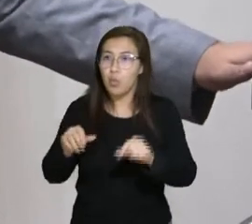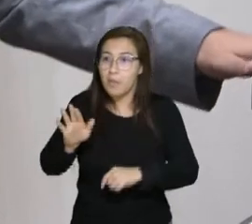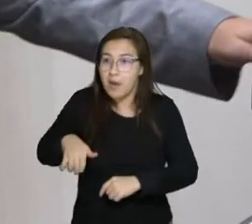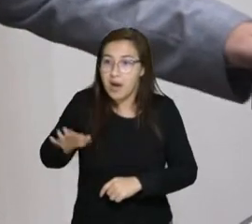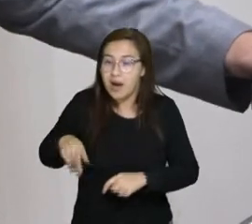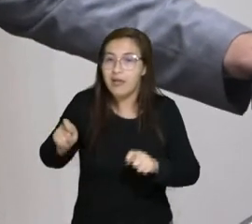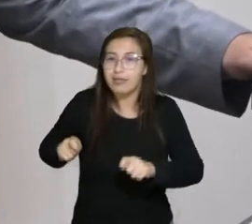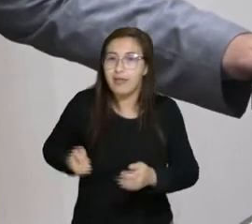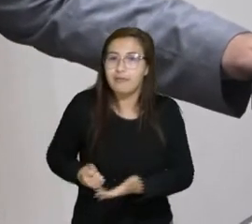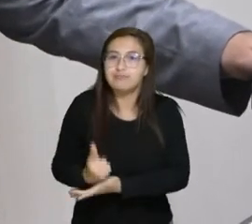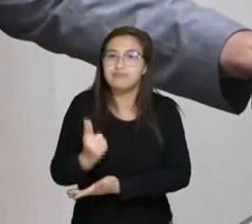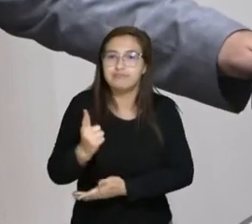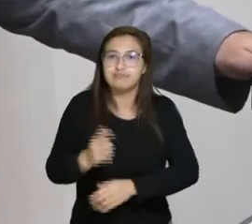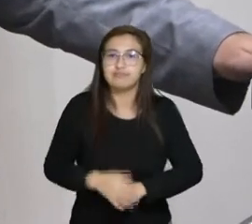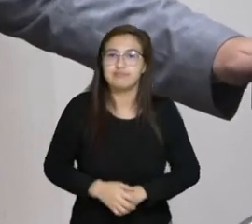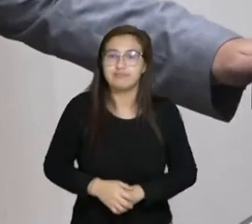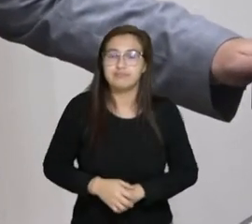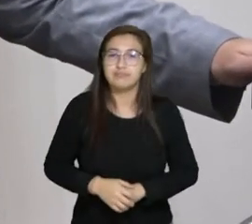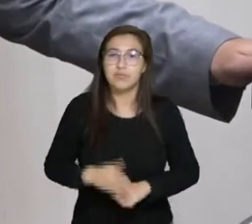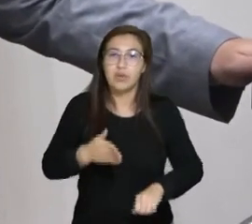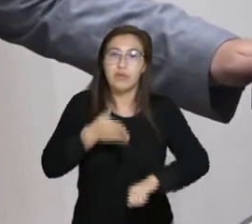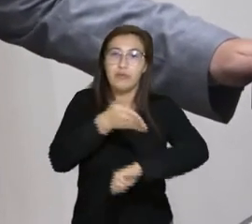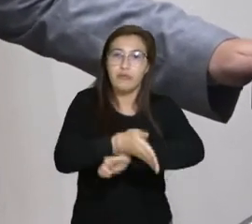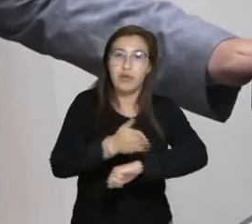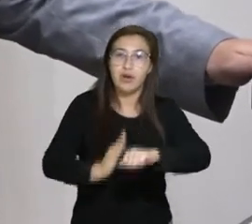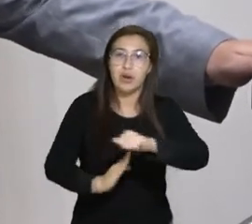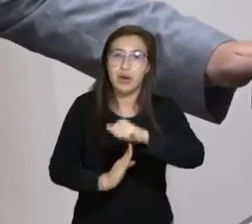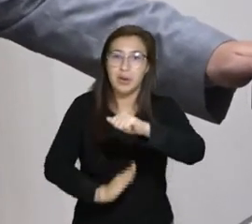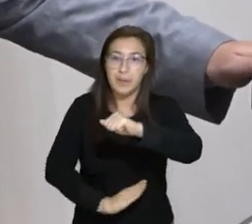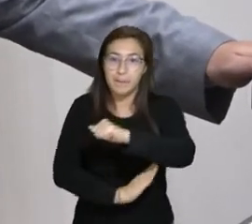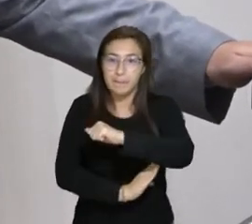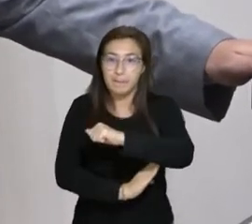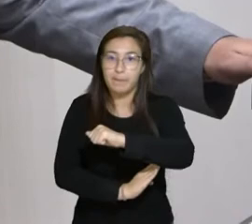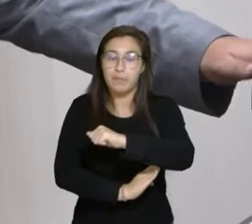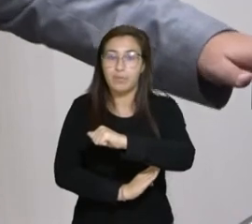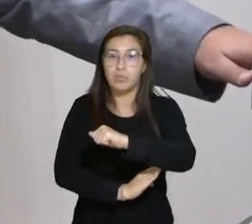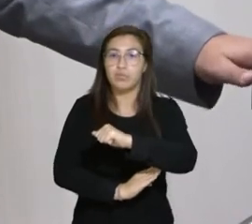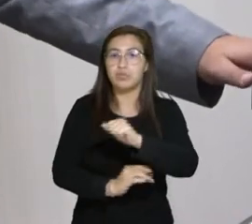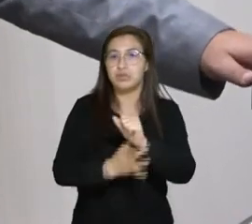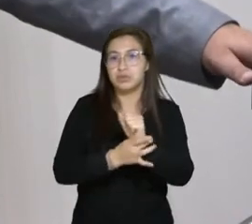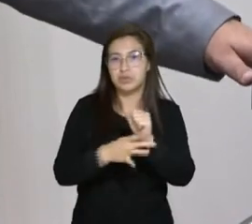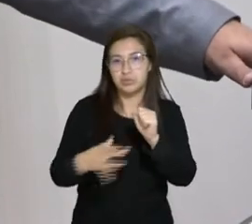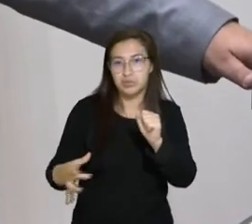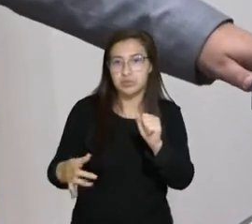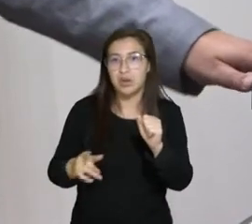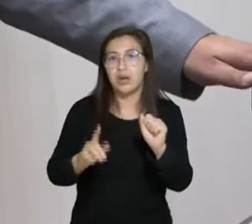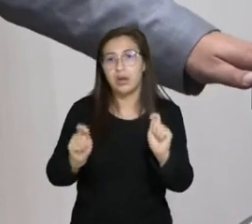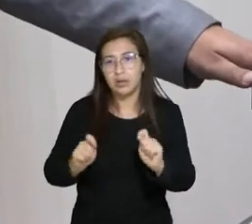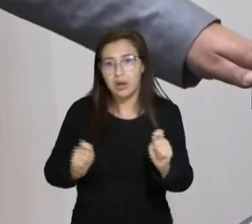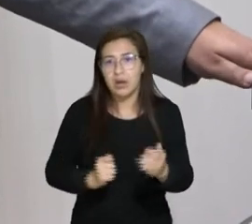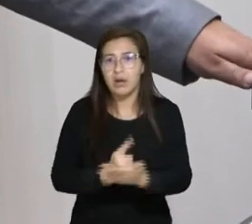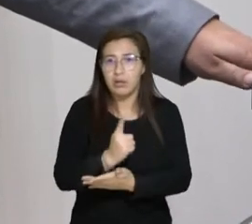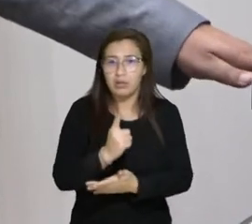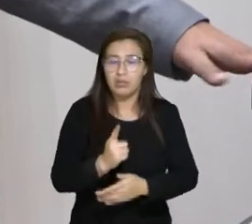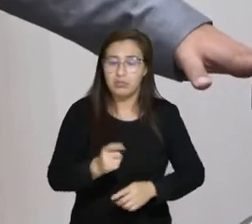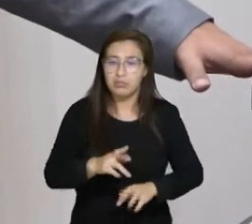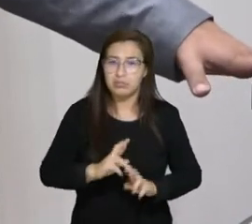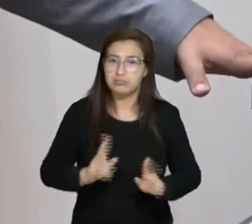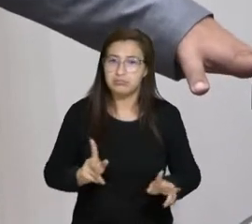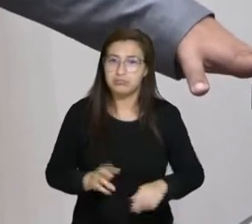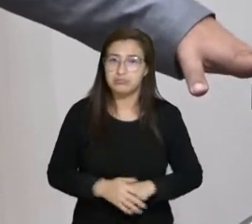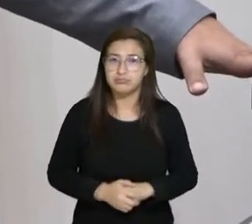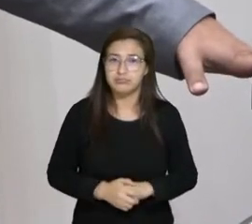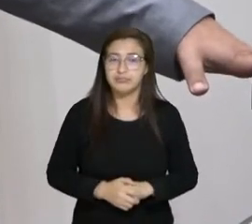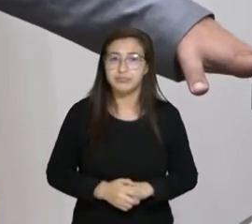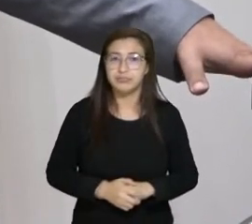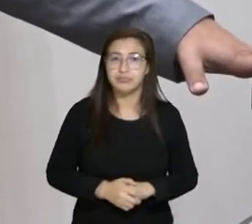se você atravessar a ponte aqui sair da ilha você já coloca um real a menos o seu carro me diga não existe